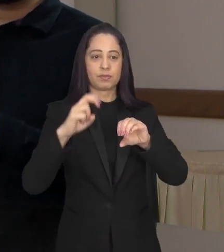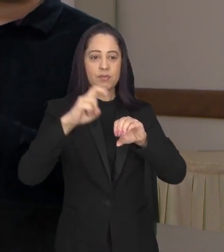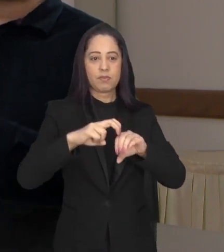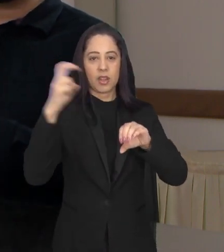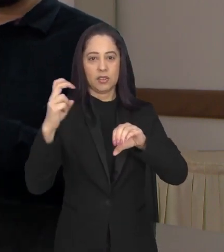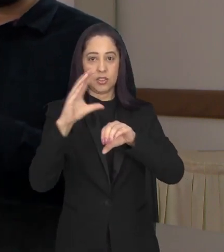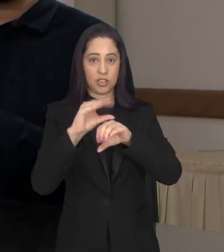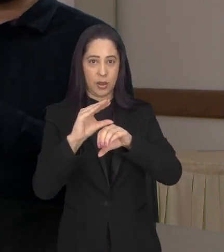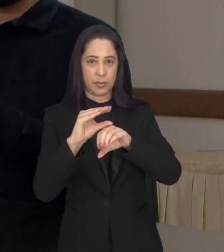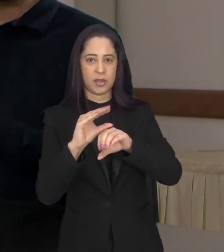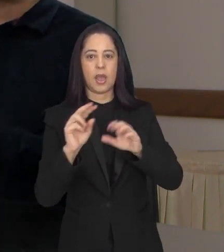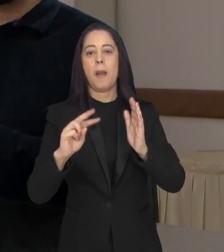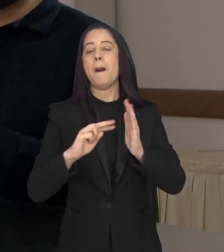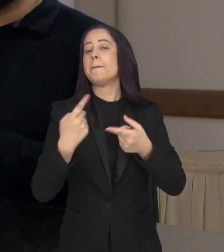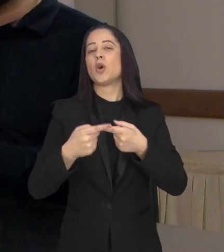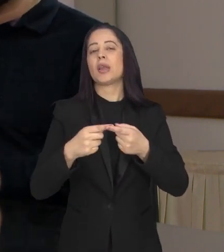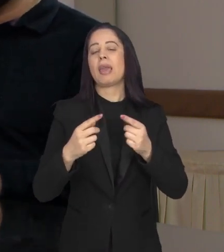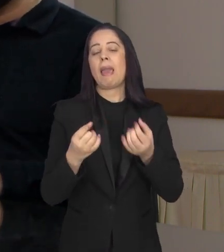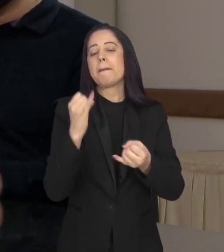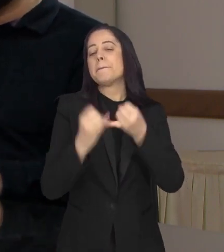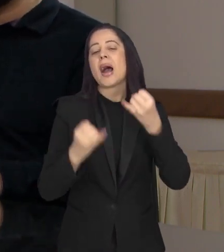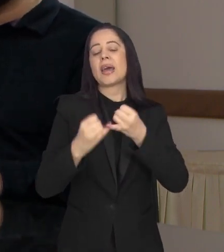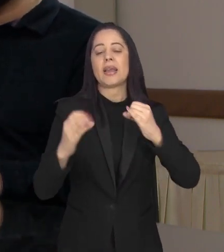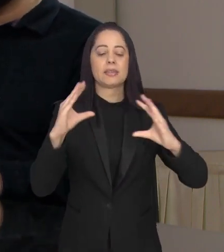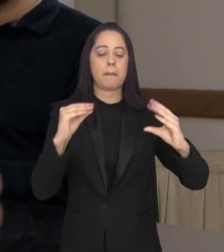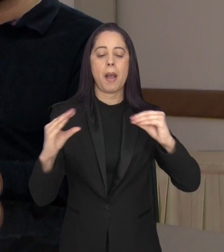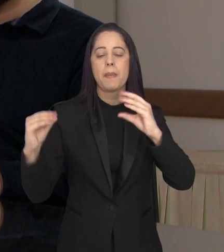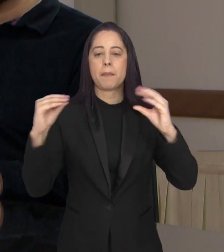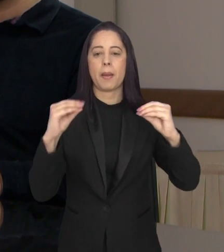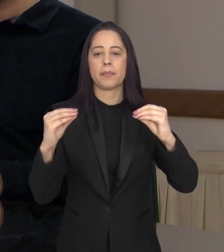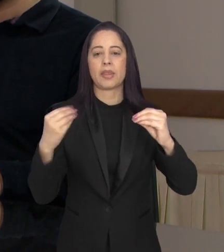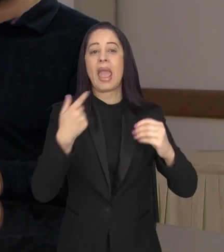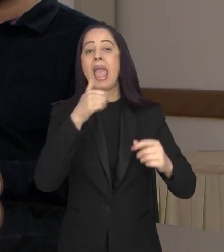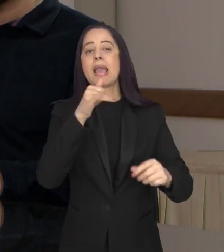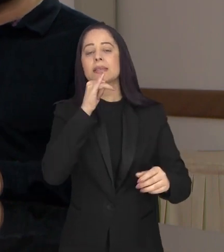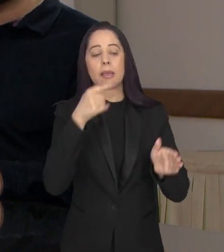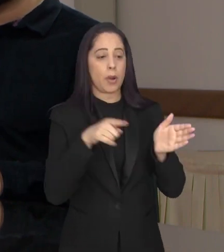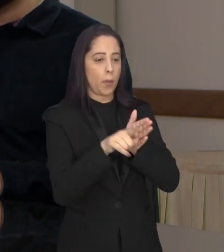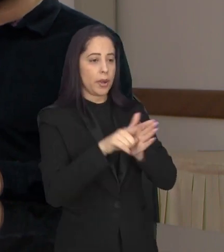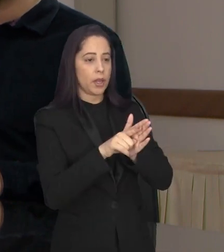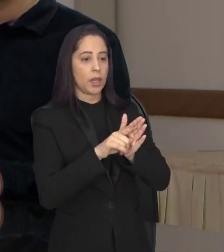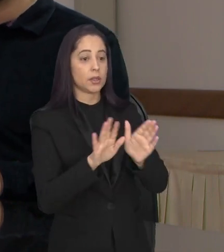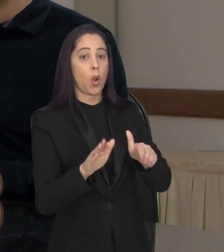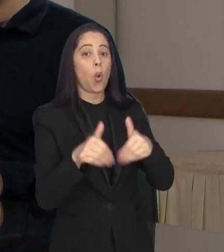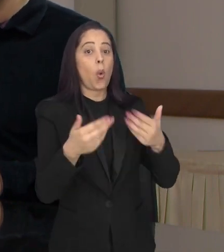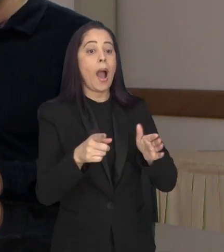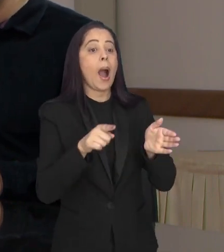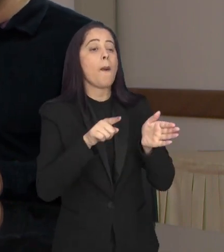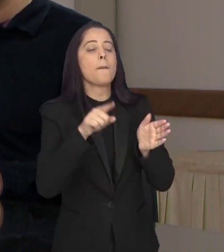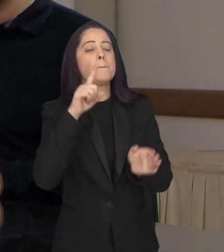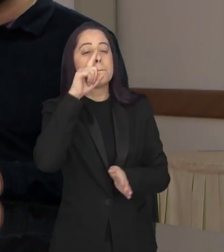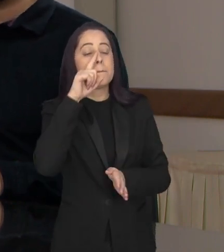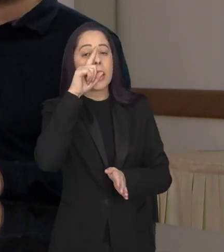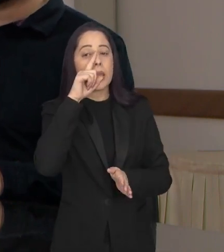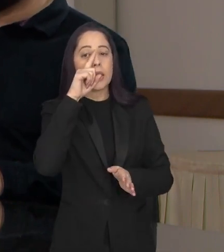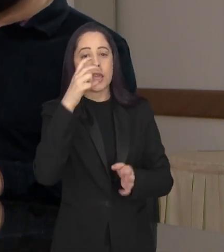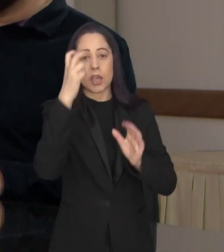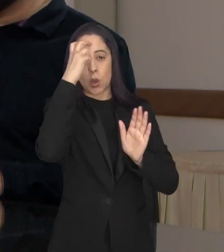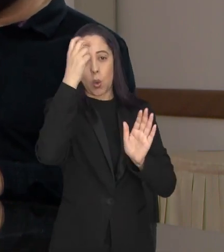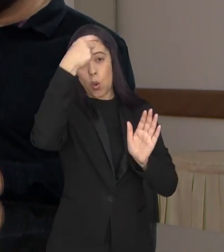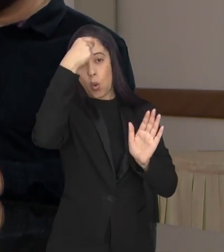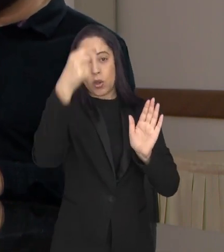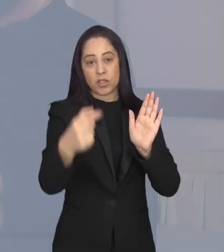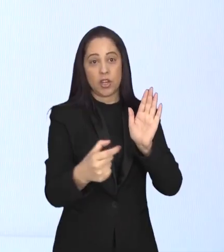funciona como uma plataforma, um diálogo. Então eu posso perguntar quais riscos a inteligência artificial oferece